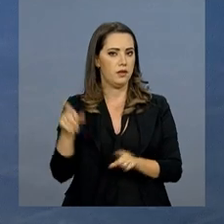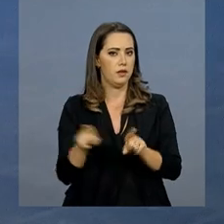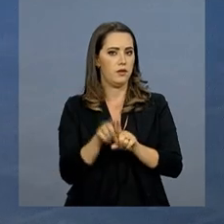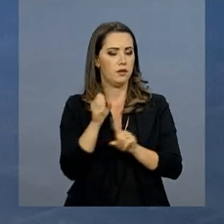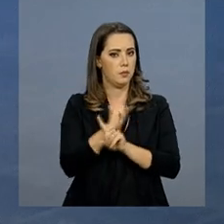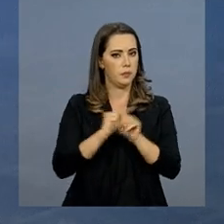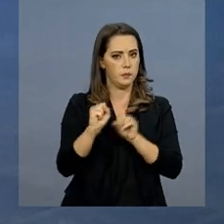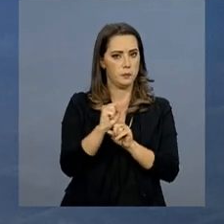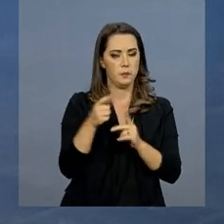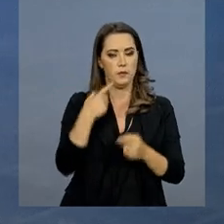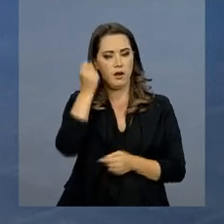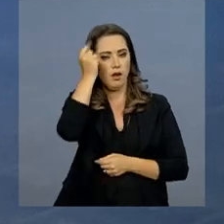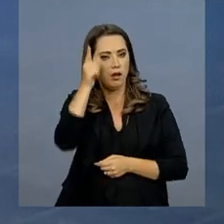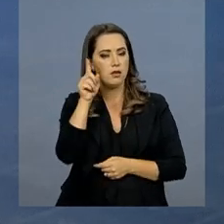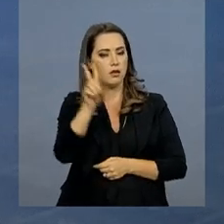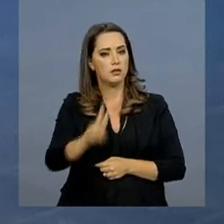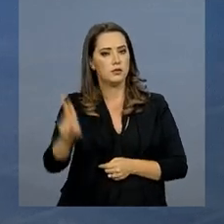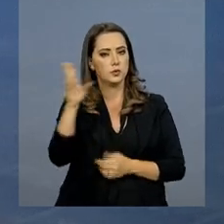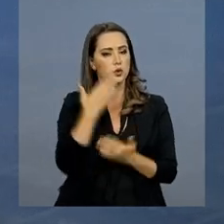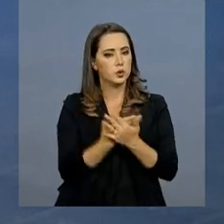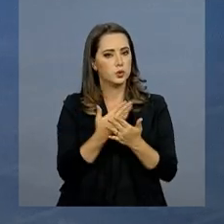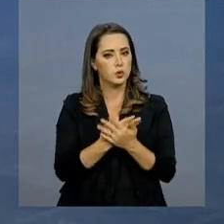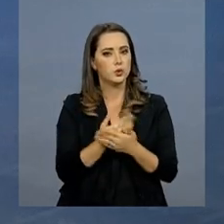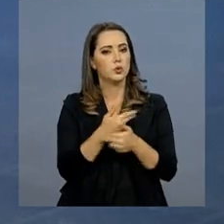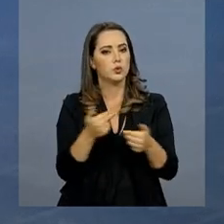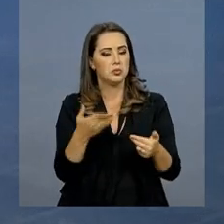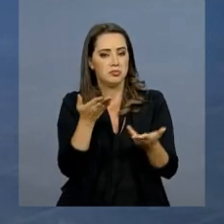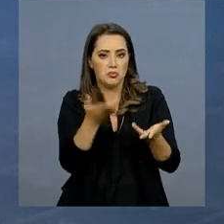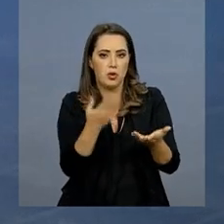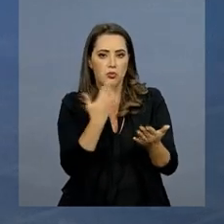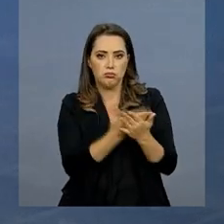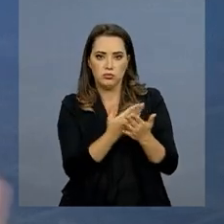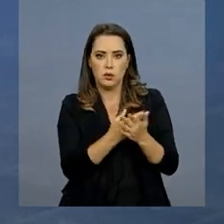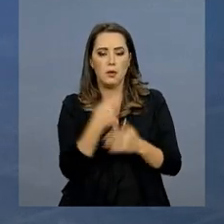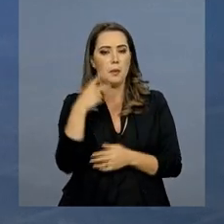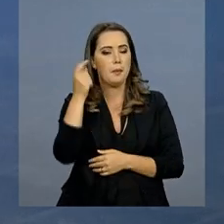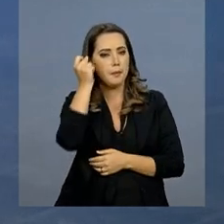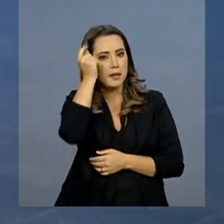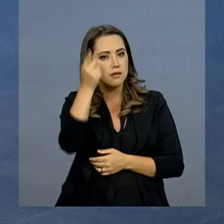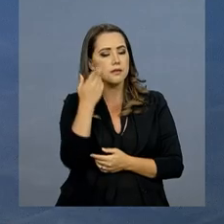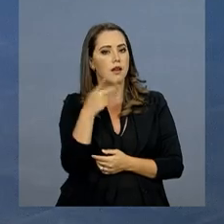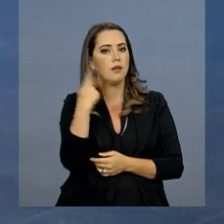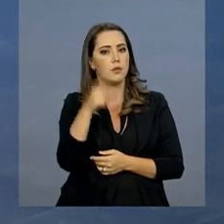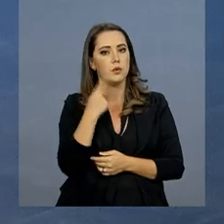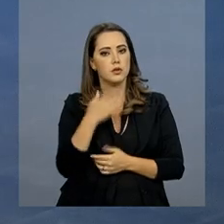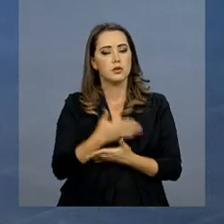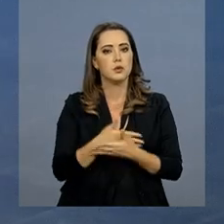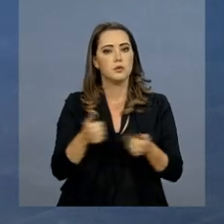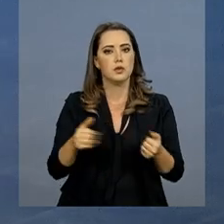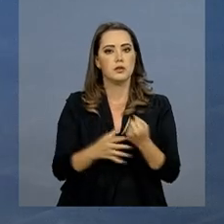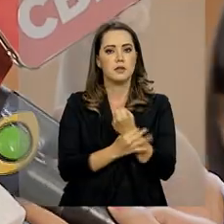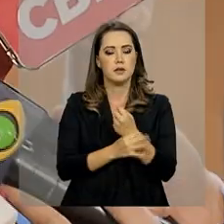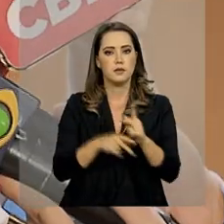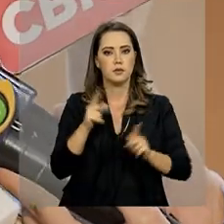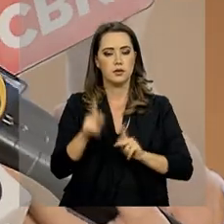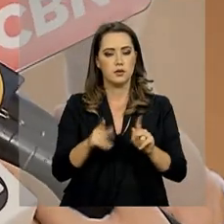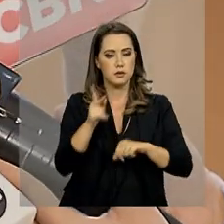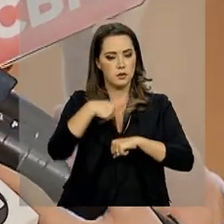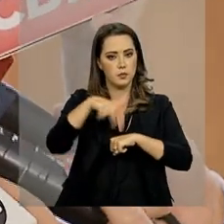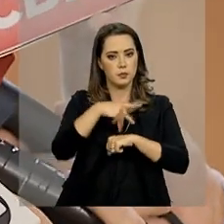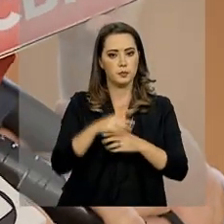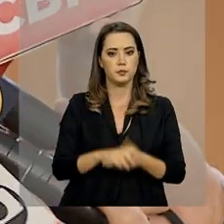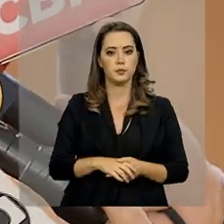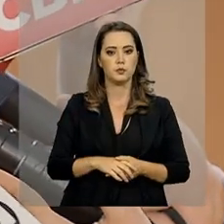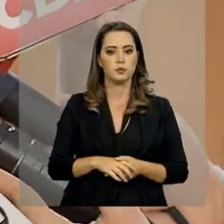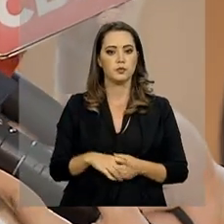sociedade civil a idéia é usar o estudo desses dados para pensar em políticas públicas para melhorar a segurança no país nós estamos